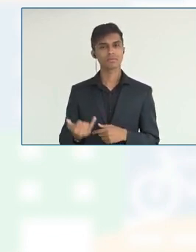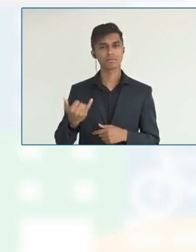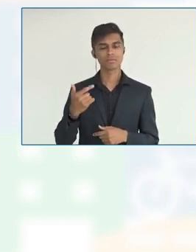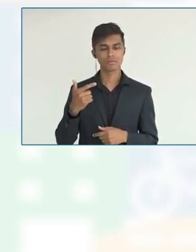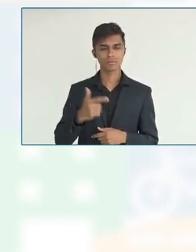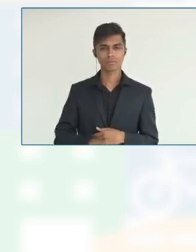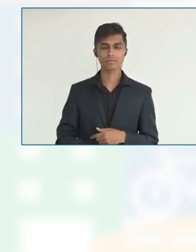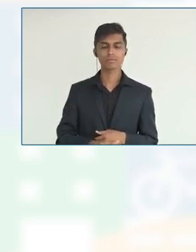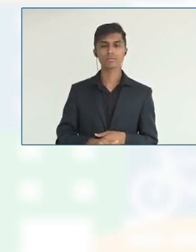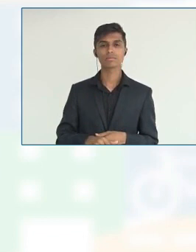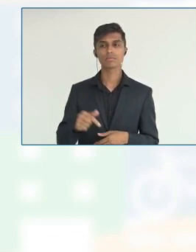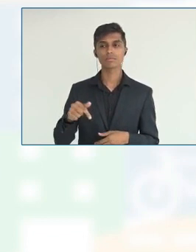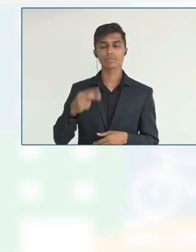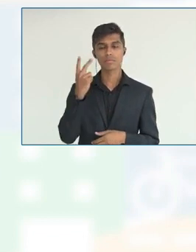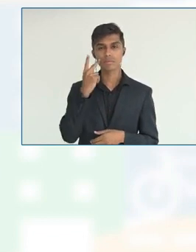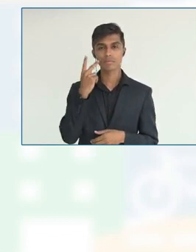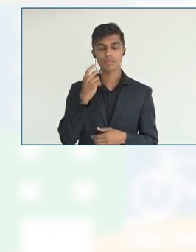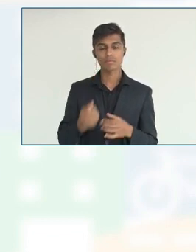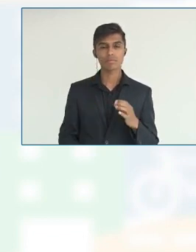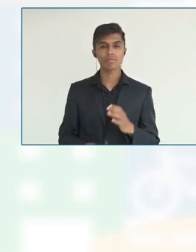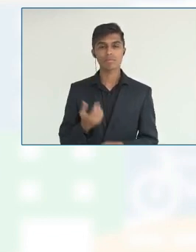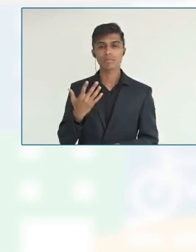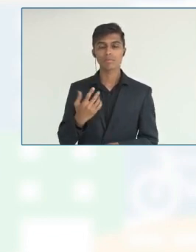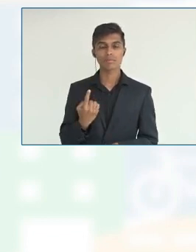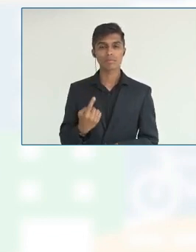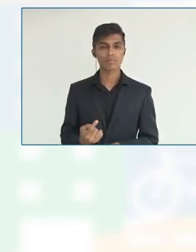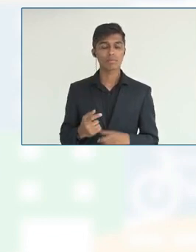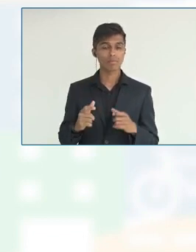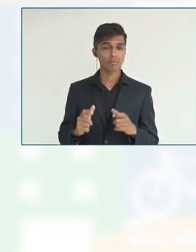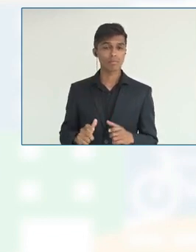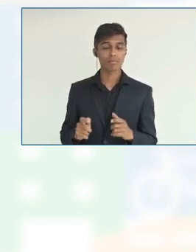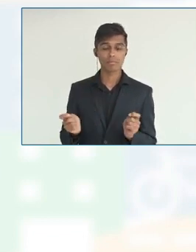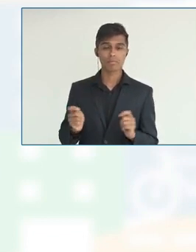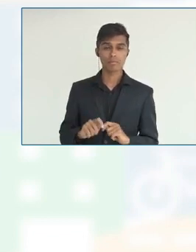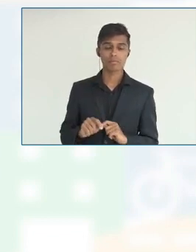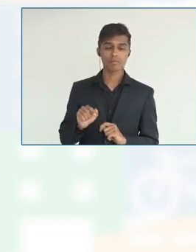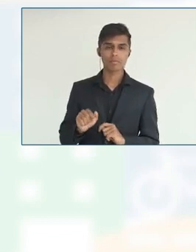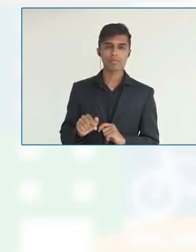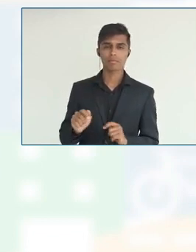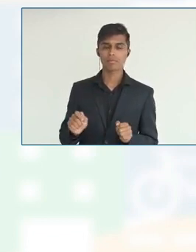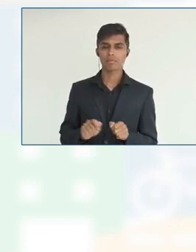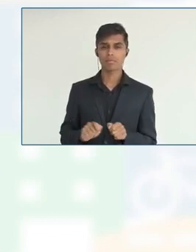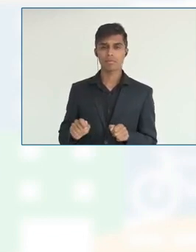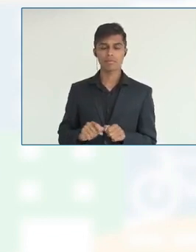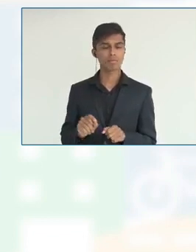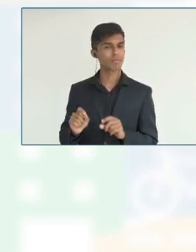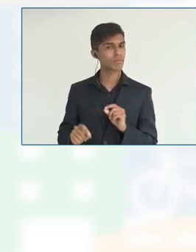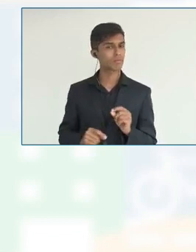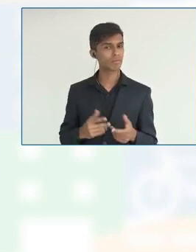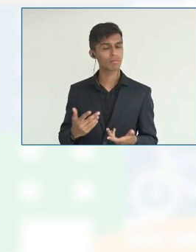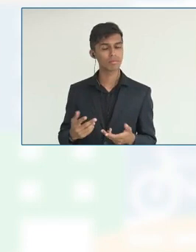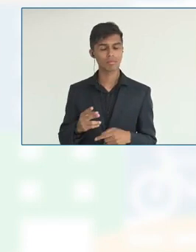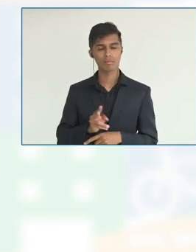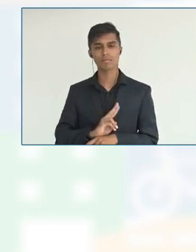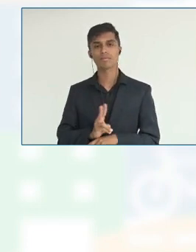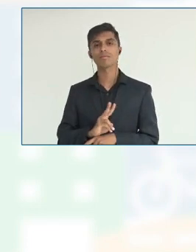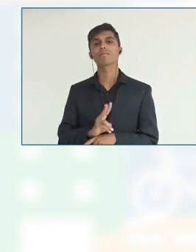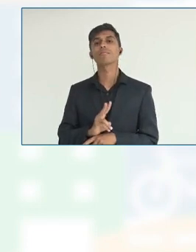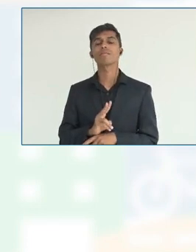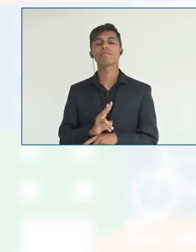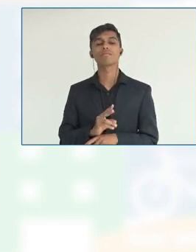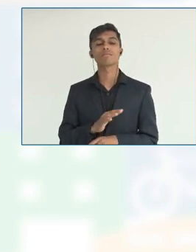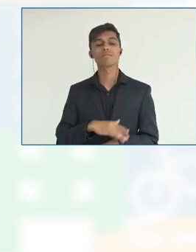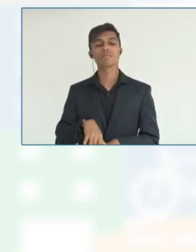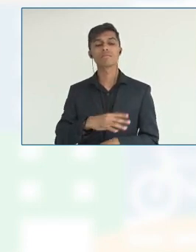então, aqui no município de São Paulo, de criar uma área que fosse capaz de monitorar